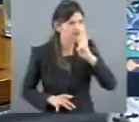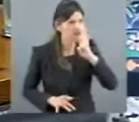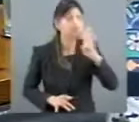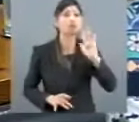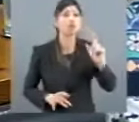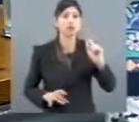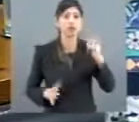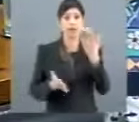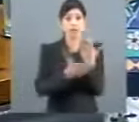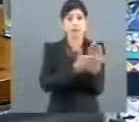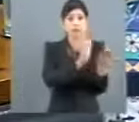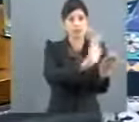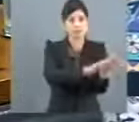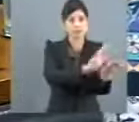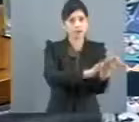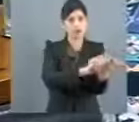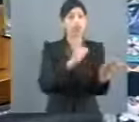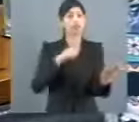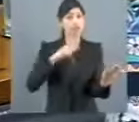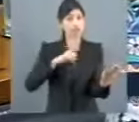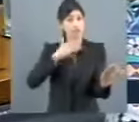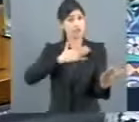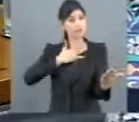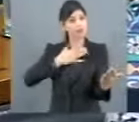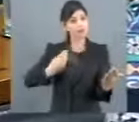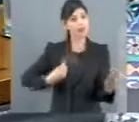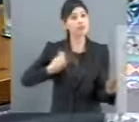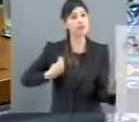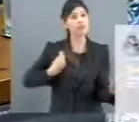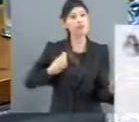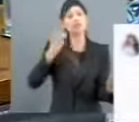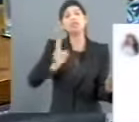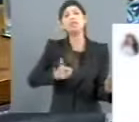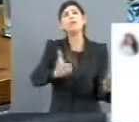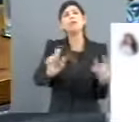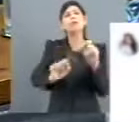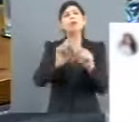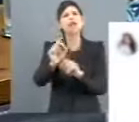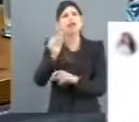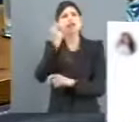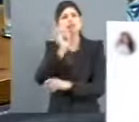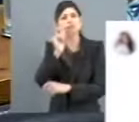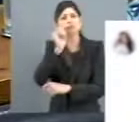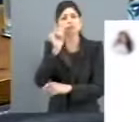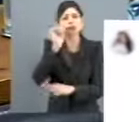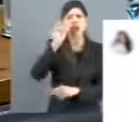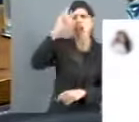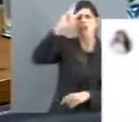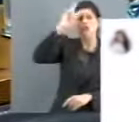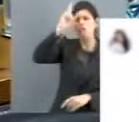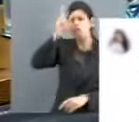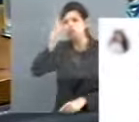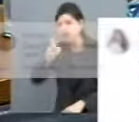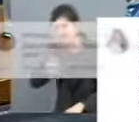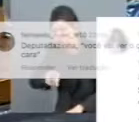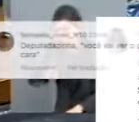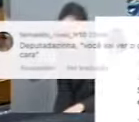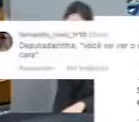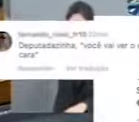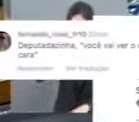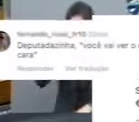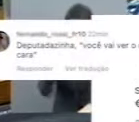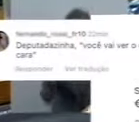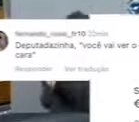integridade física, e sempre com as mulheres também se observam as estéticas. Mandaram, inclusive, alisar o